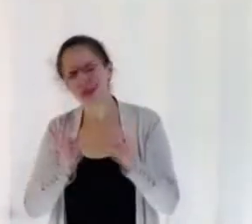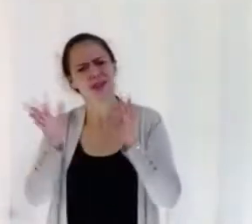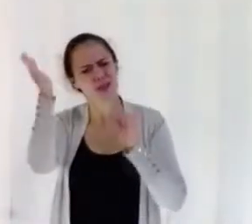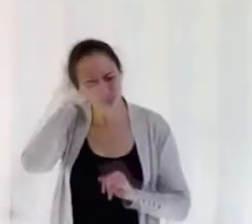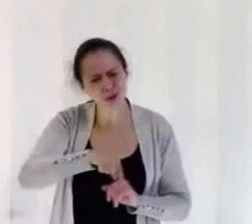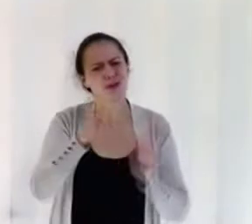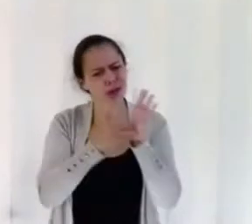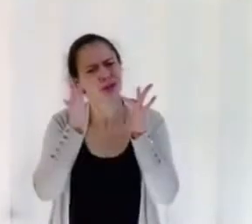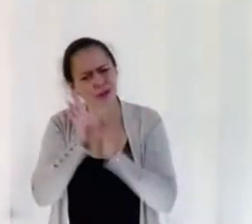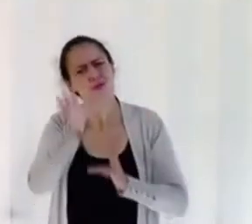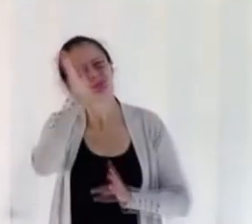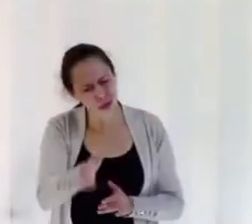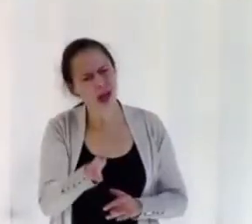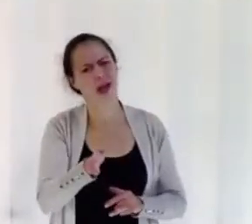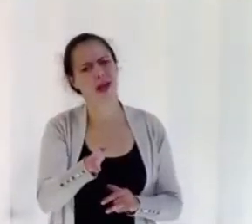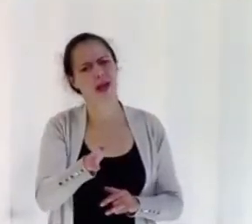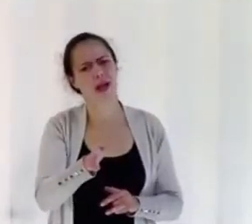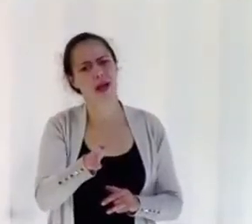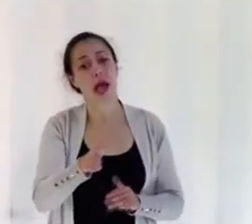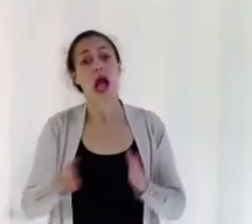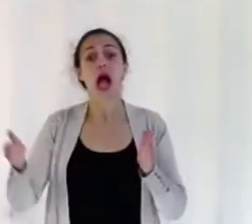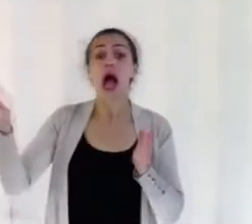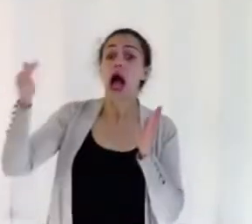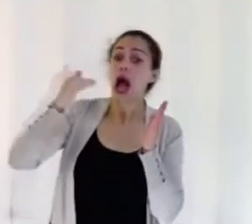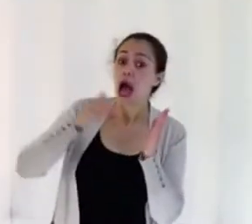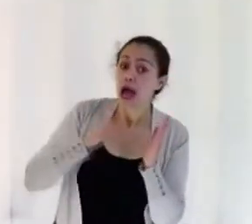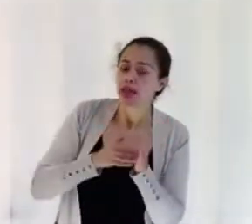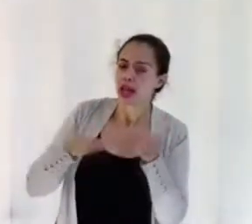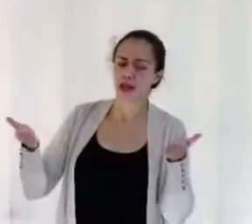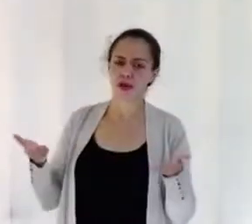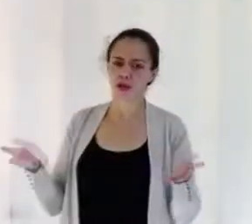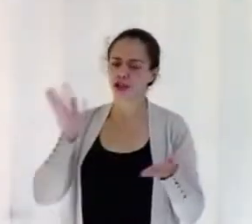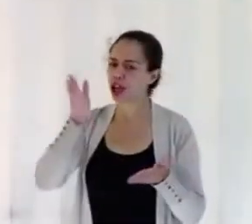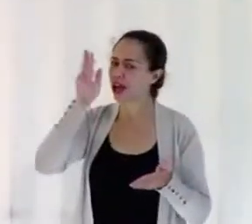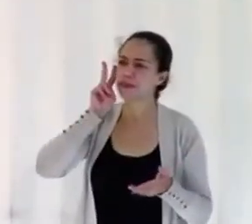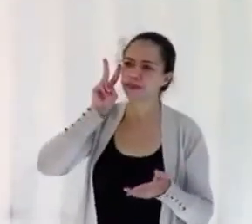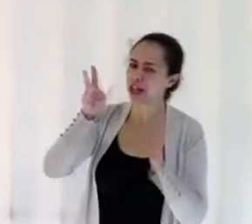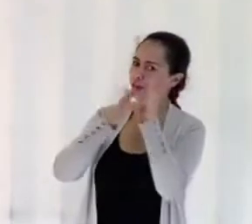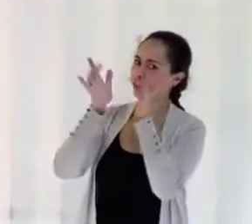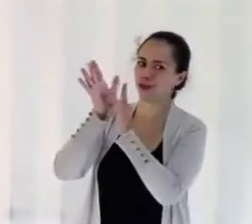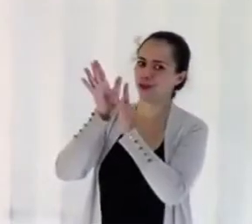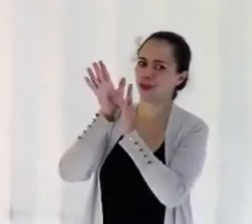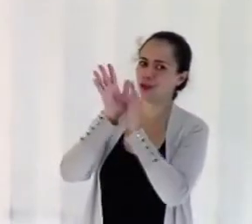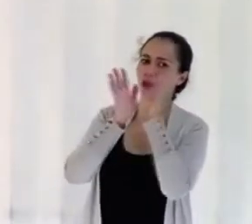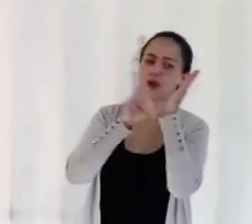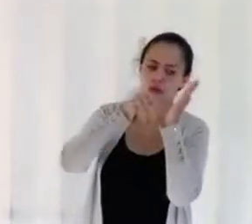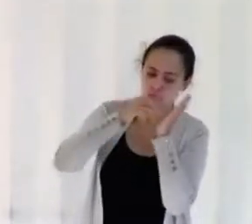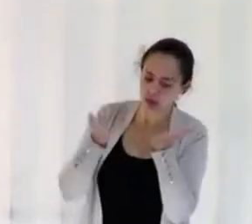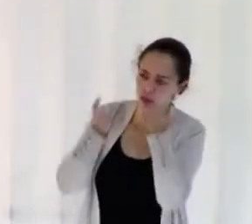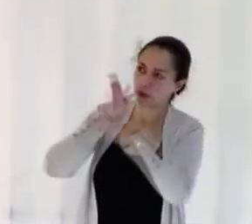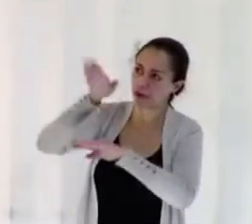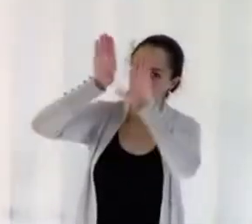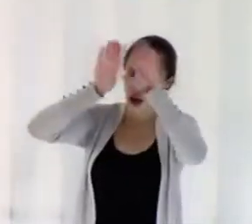práticas várias, estranhas, que não fazem parte desse novo viver que agora você tem em